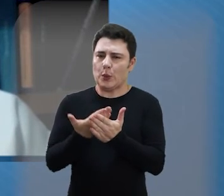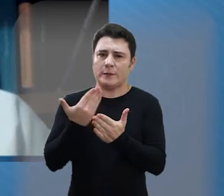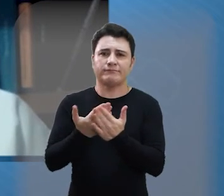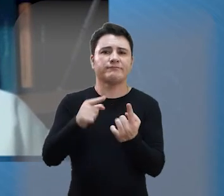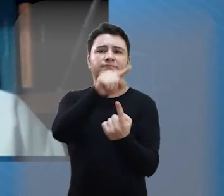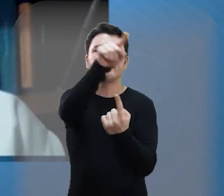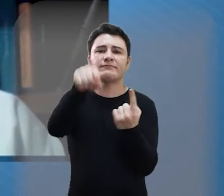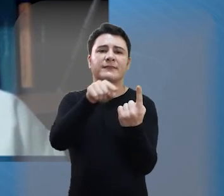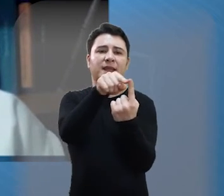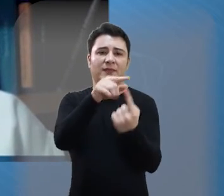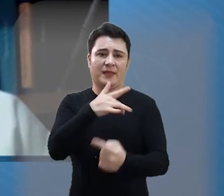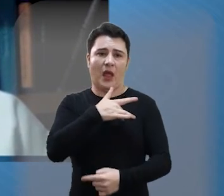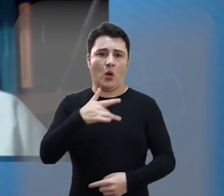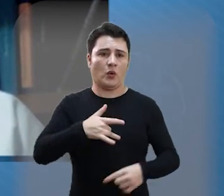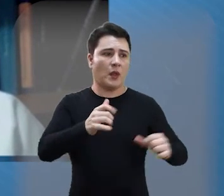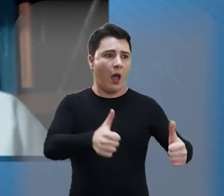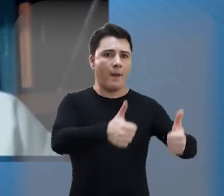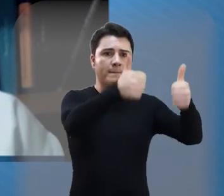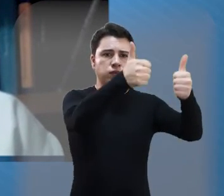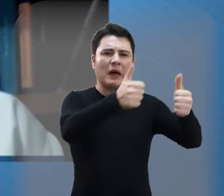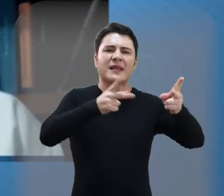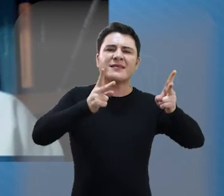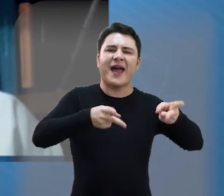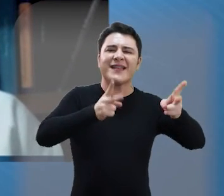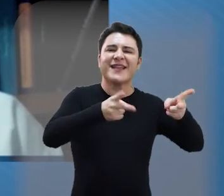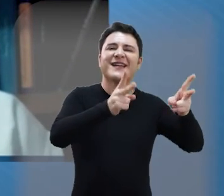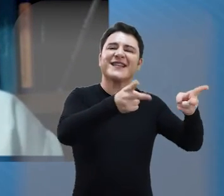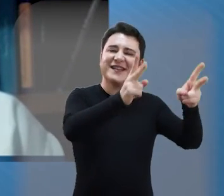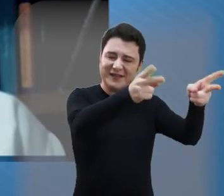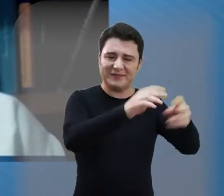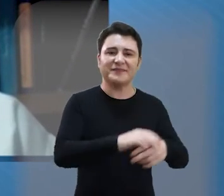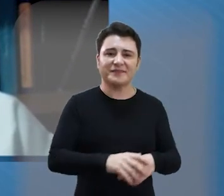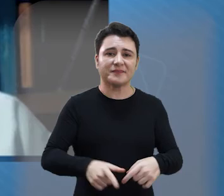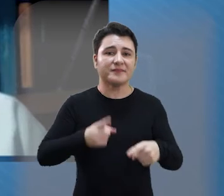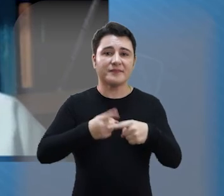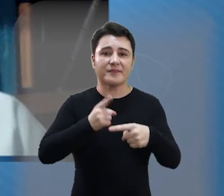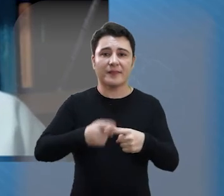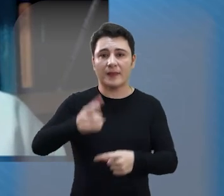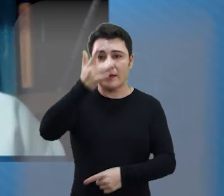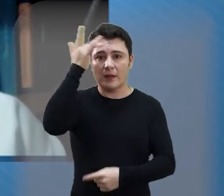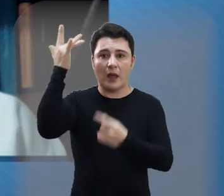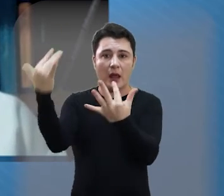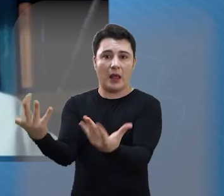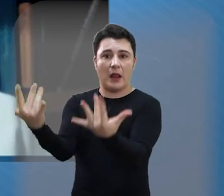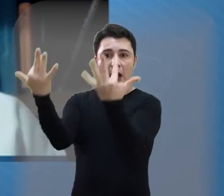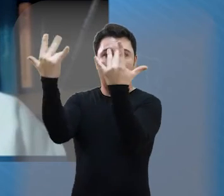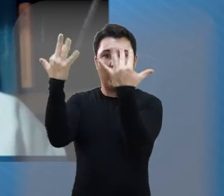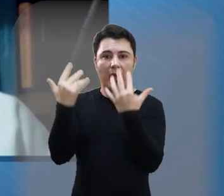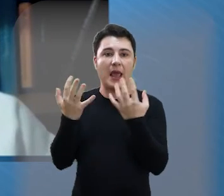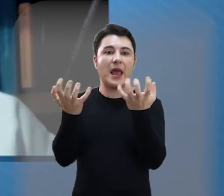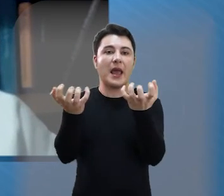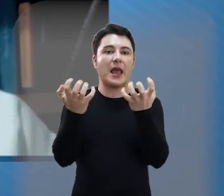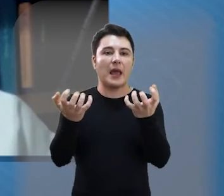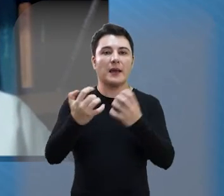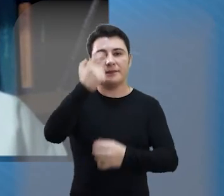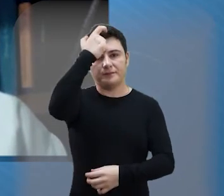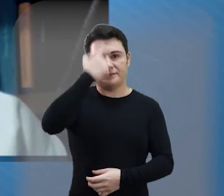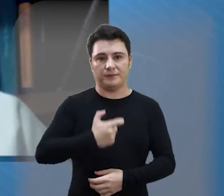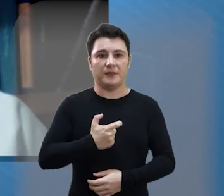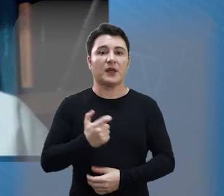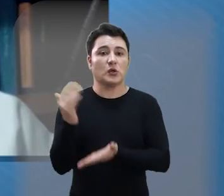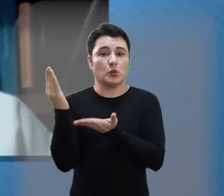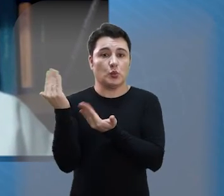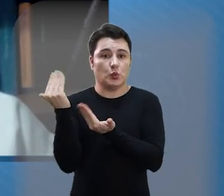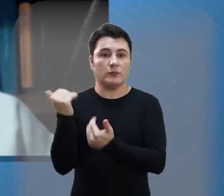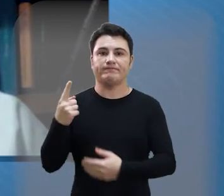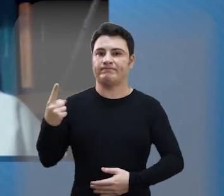saúde, a gente tenta estudar bastante para que, principalmente, eu mantenha a sua saúde. É muito comum